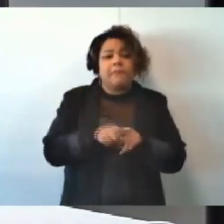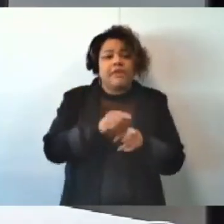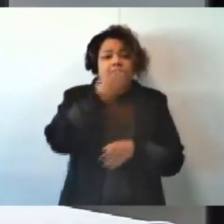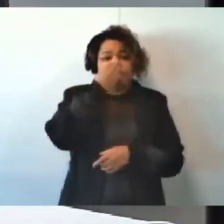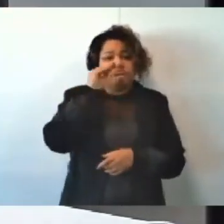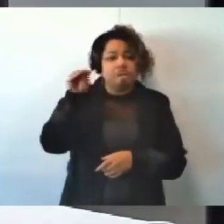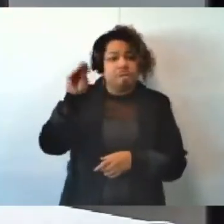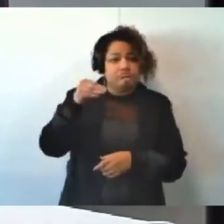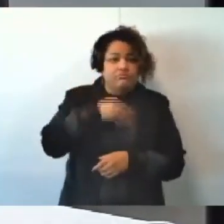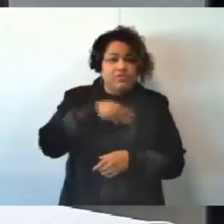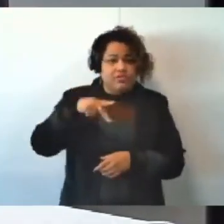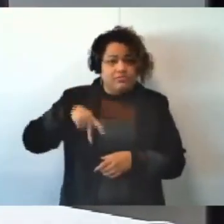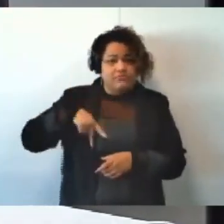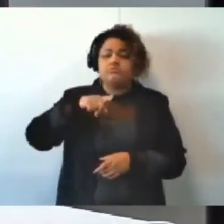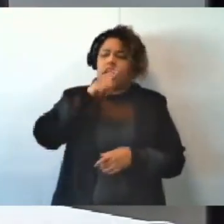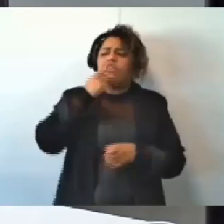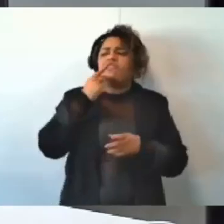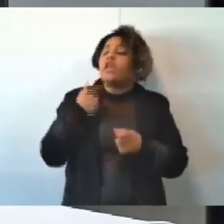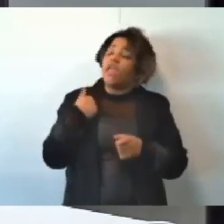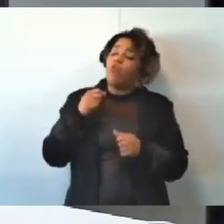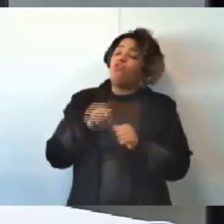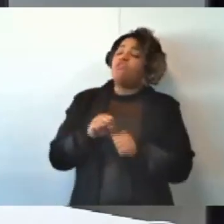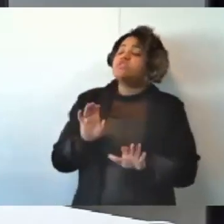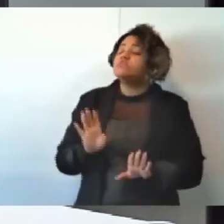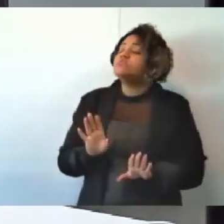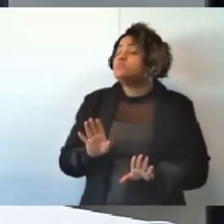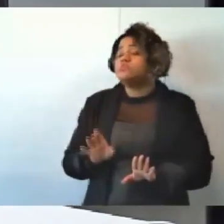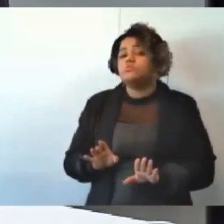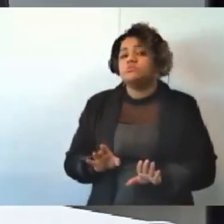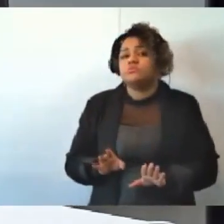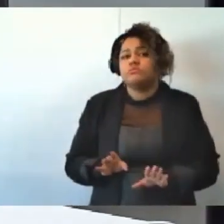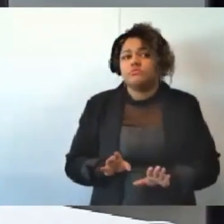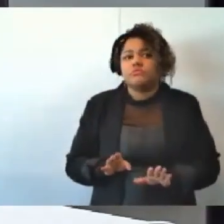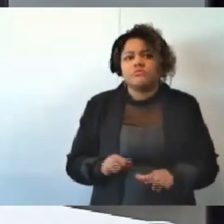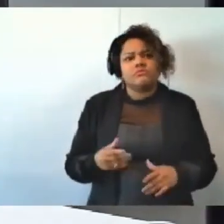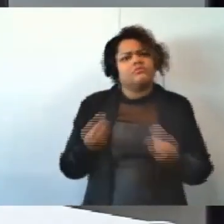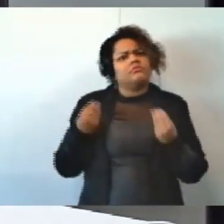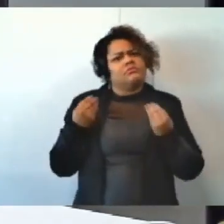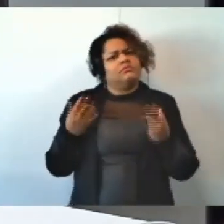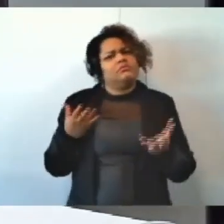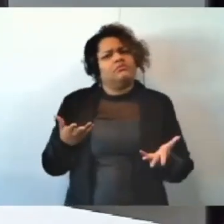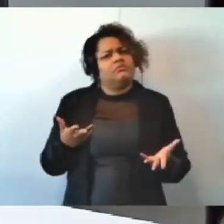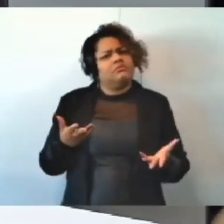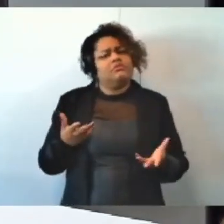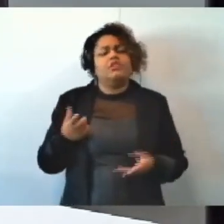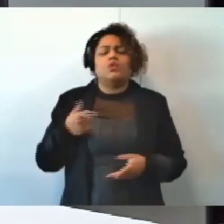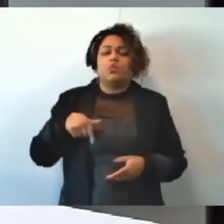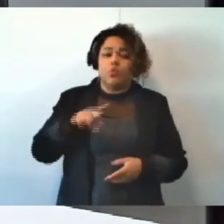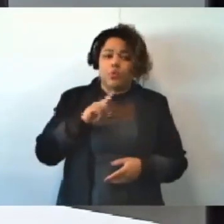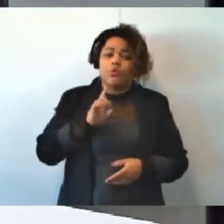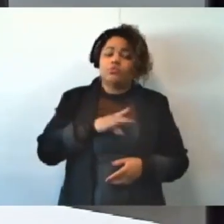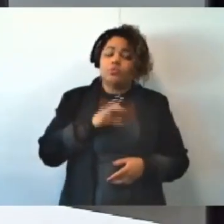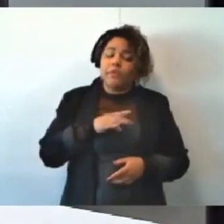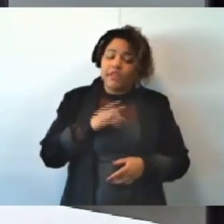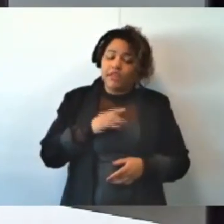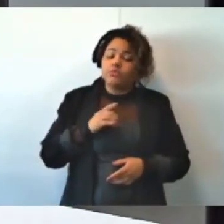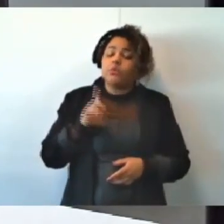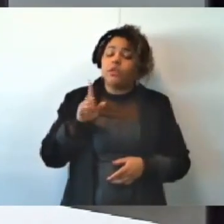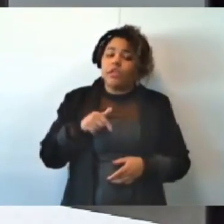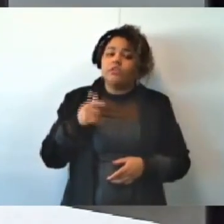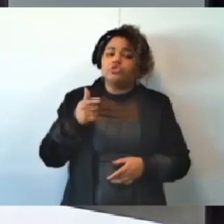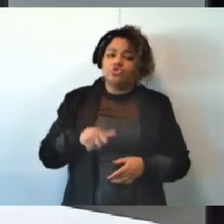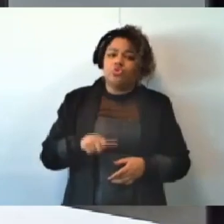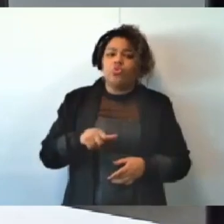faço, eu vou fazer. Isso é sério. Então, o nosso receio é, novamente, que essa região vire uma